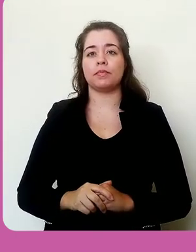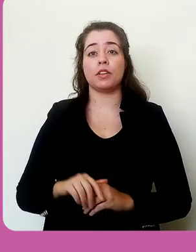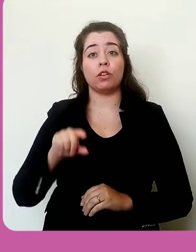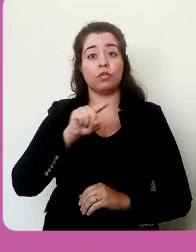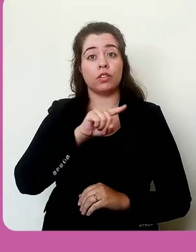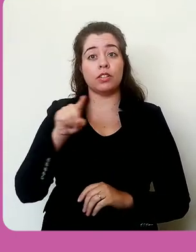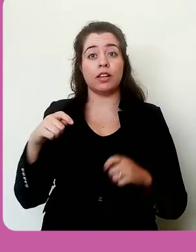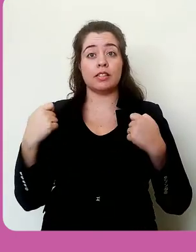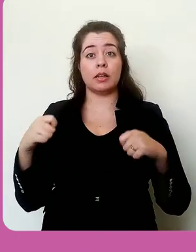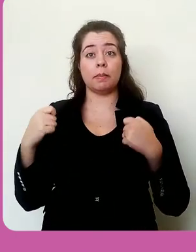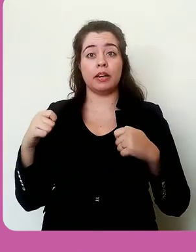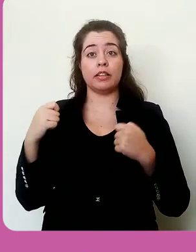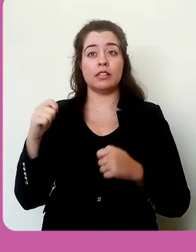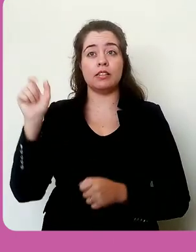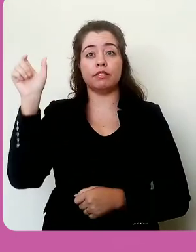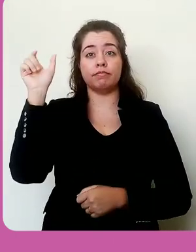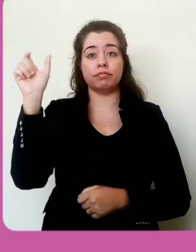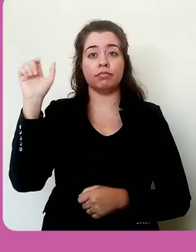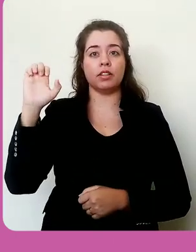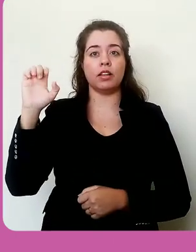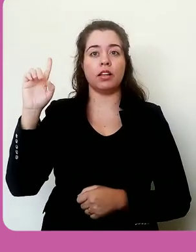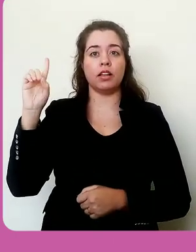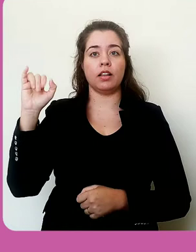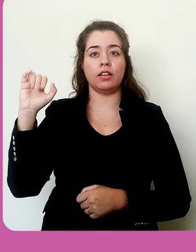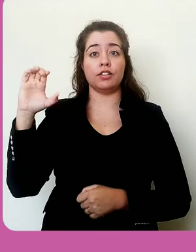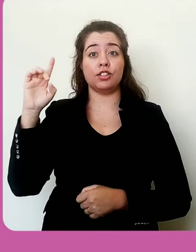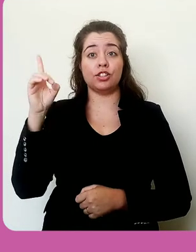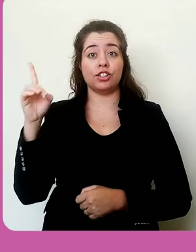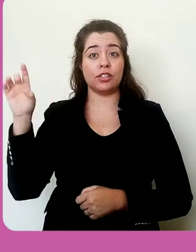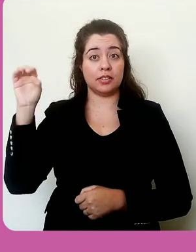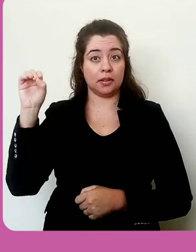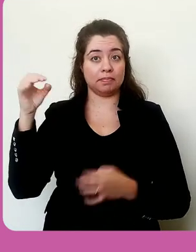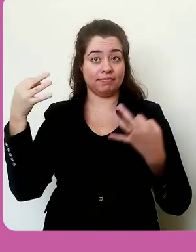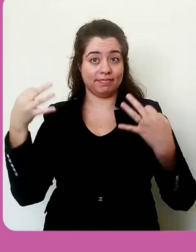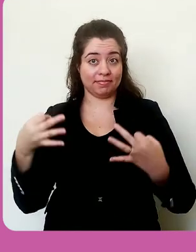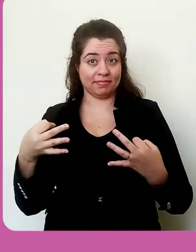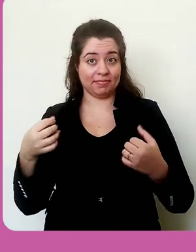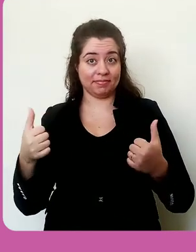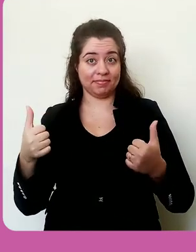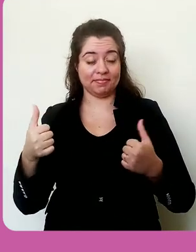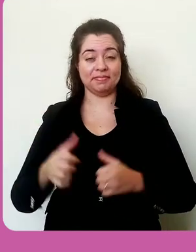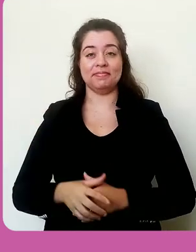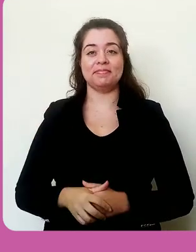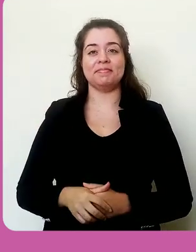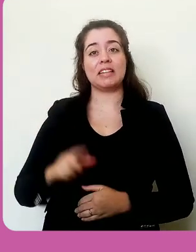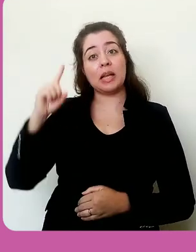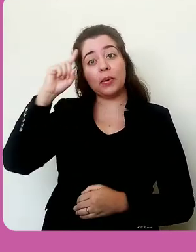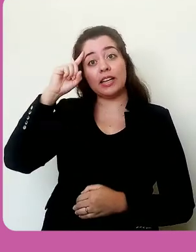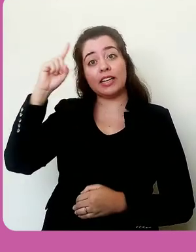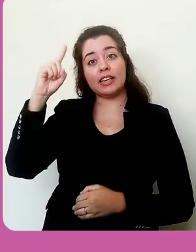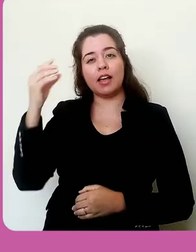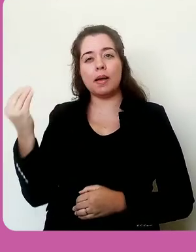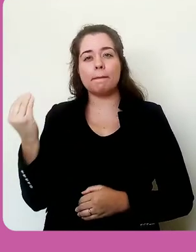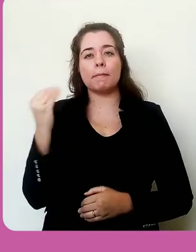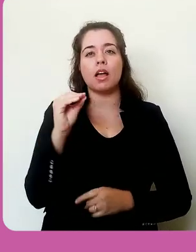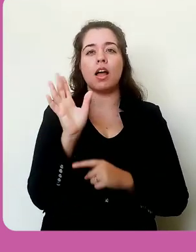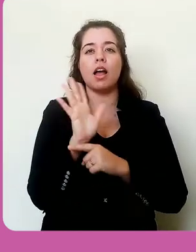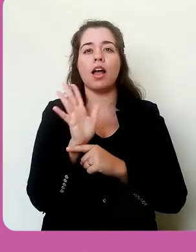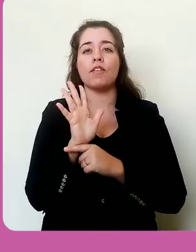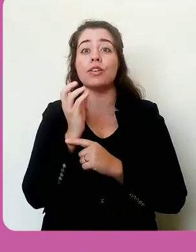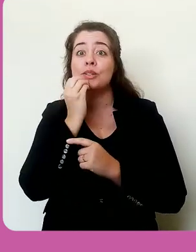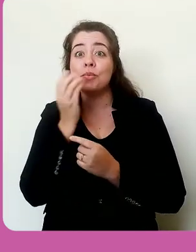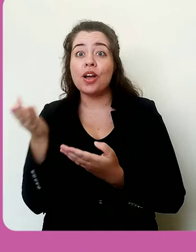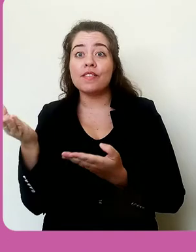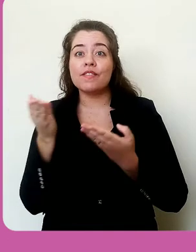é colocar aquele vídeo de boas-vindas aqui nesse meu espaço de teste. Bem no meu tópico de